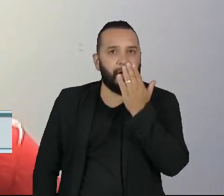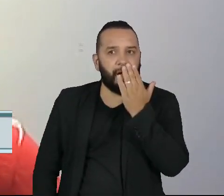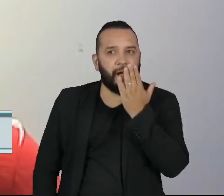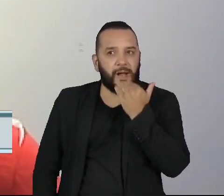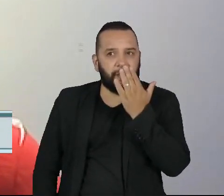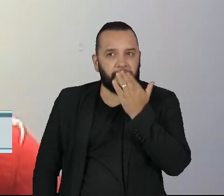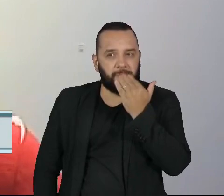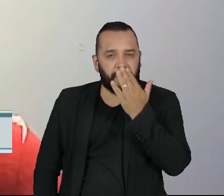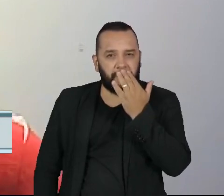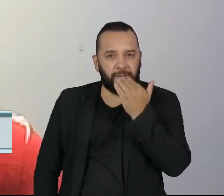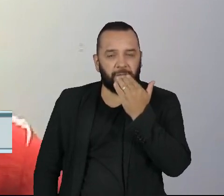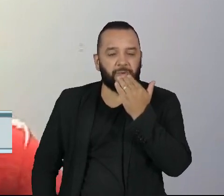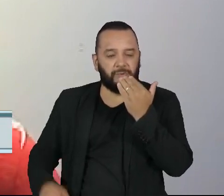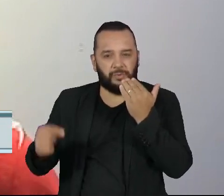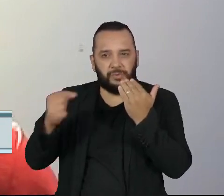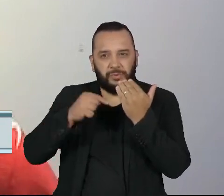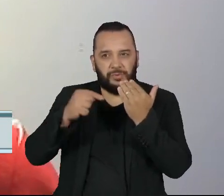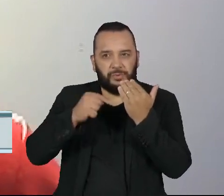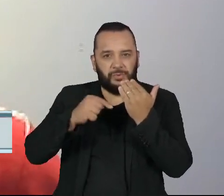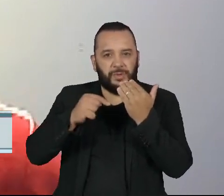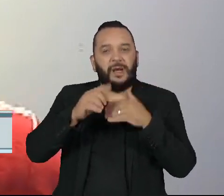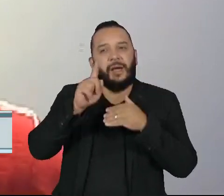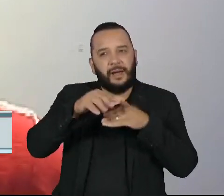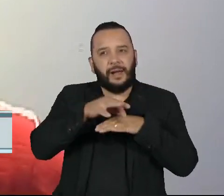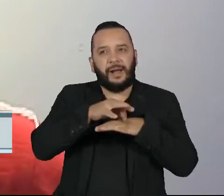carne bovina, exatamente por conta